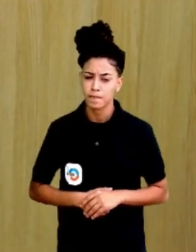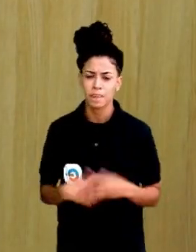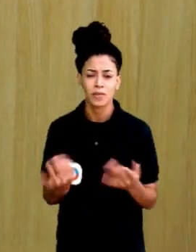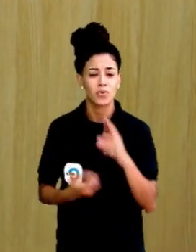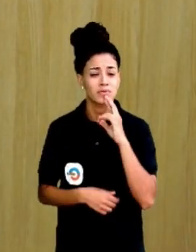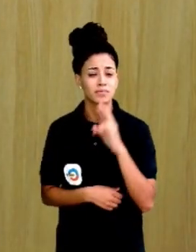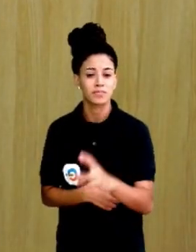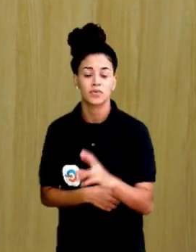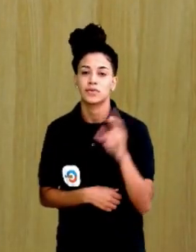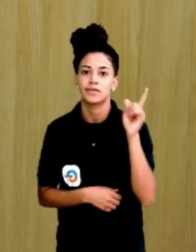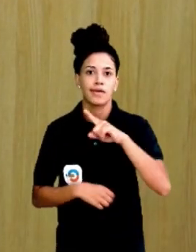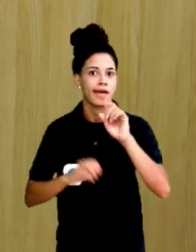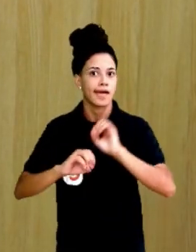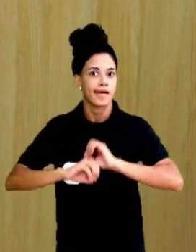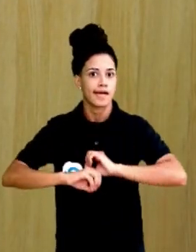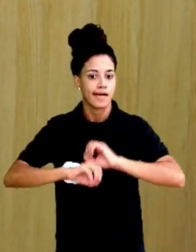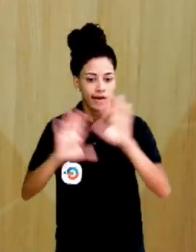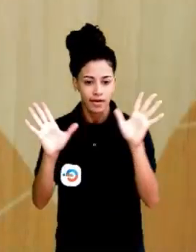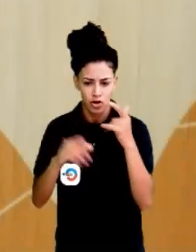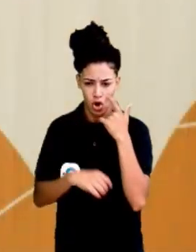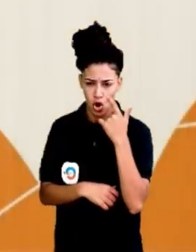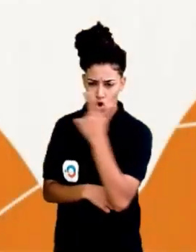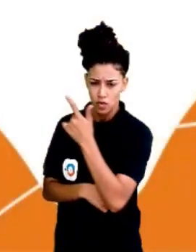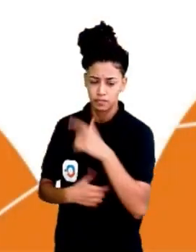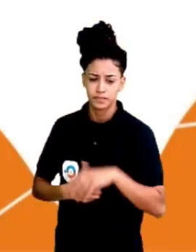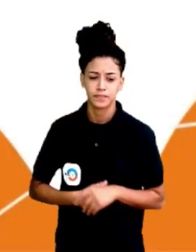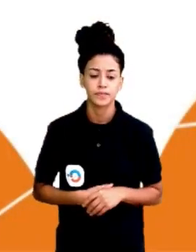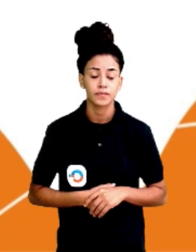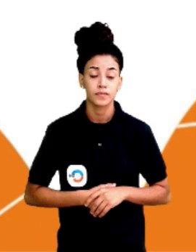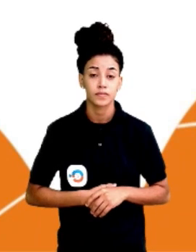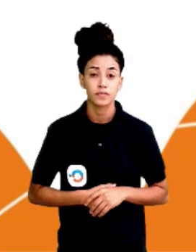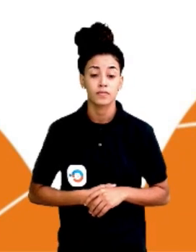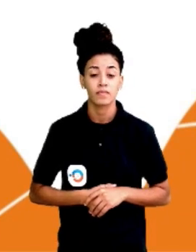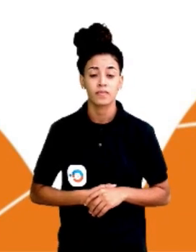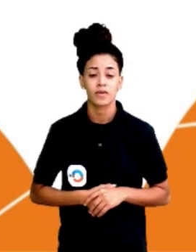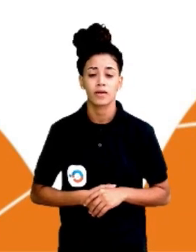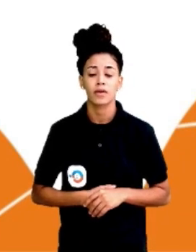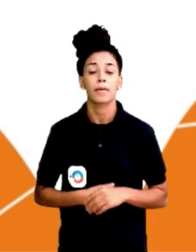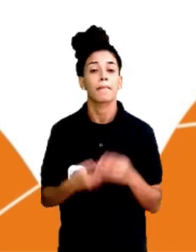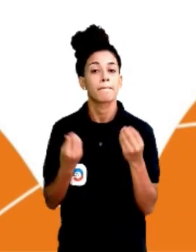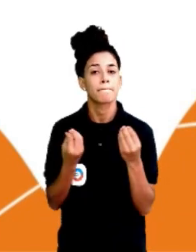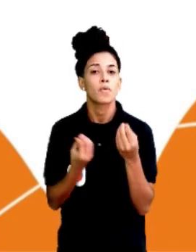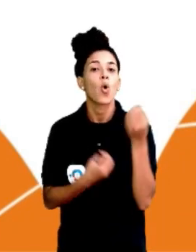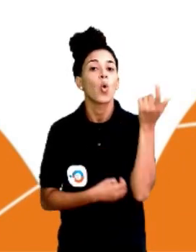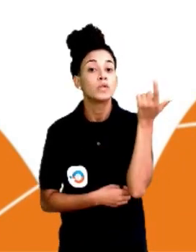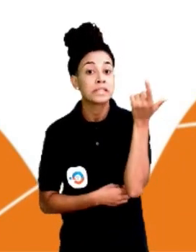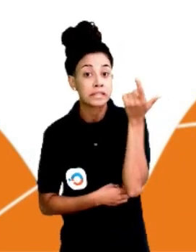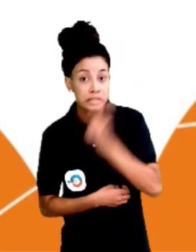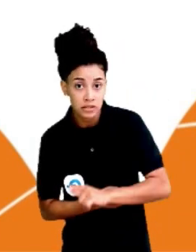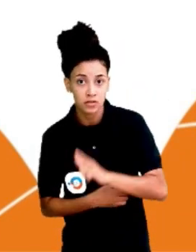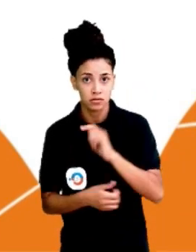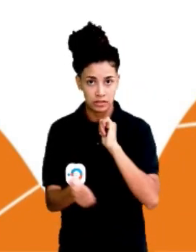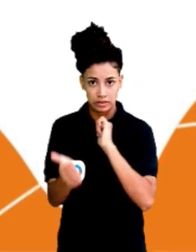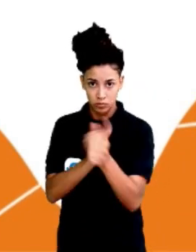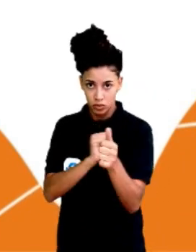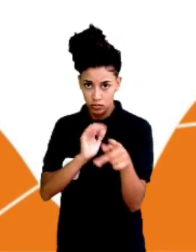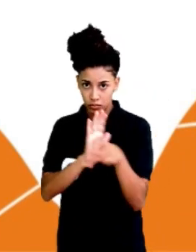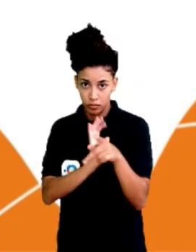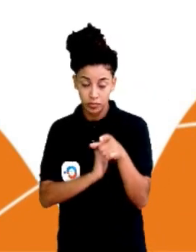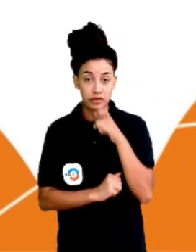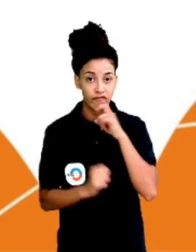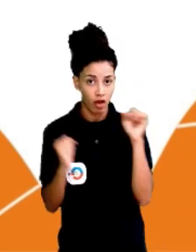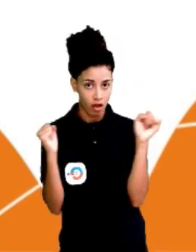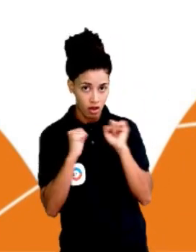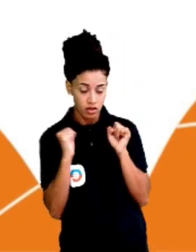resposta tá muito clara a gente volta aqui na char e a gente vê que para que se realize uma um jogo de inverno que é